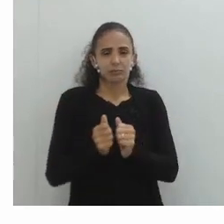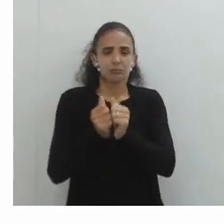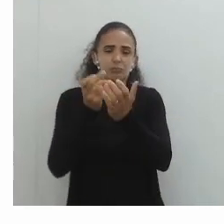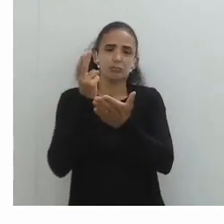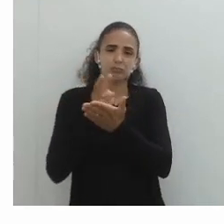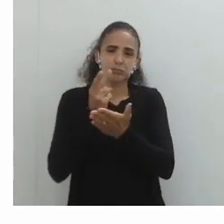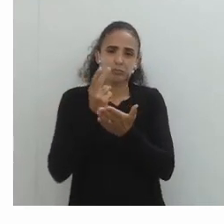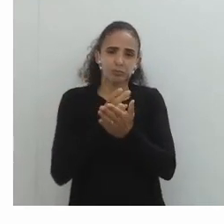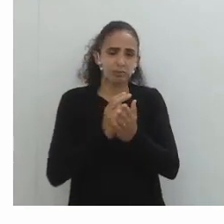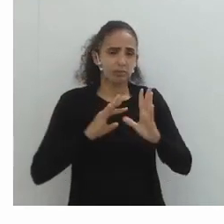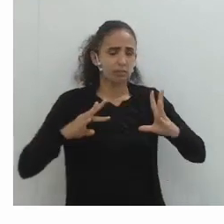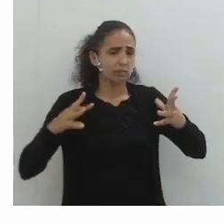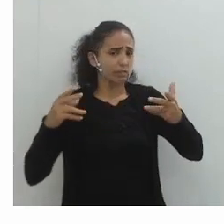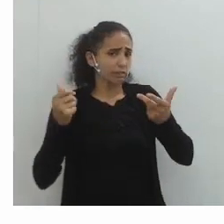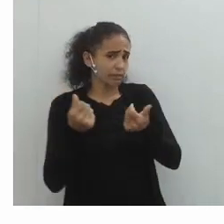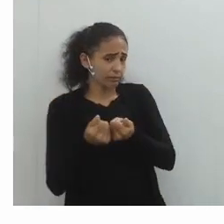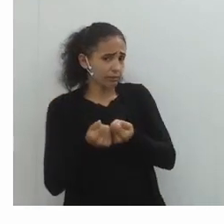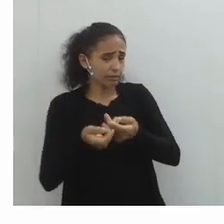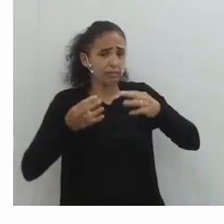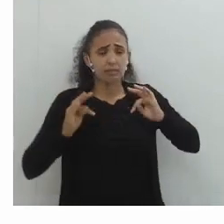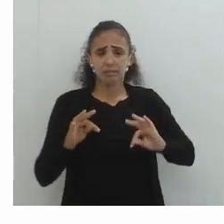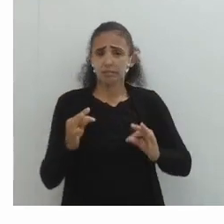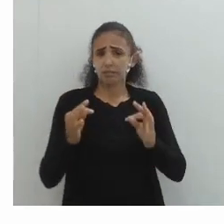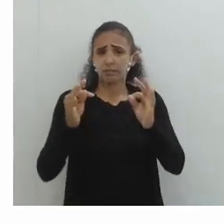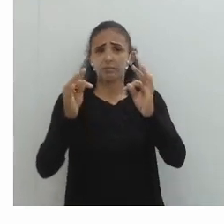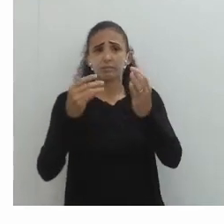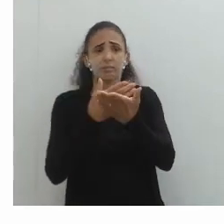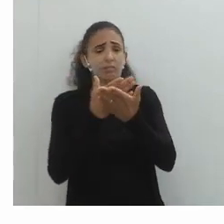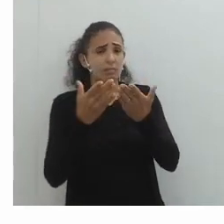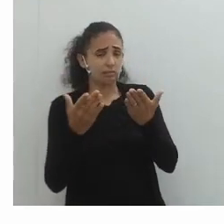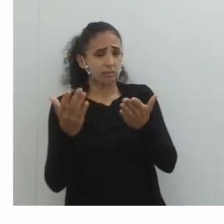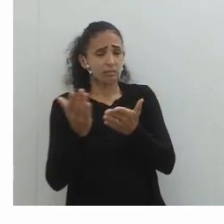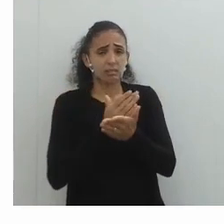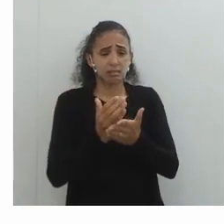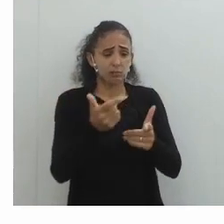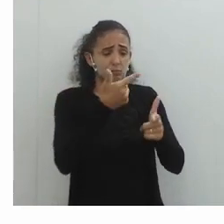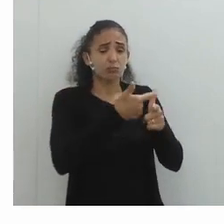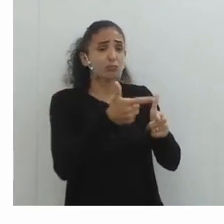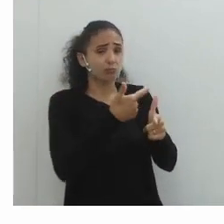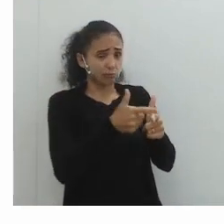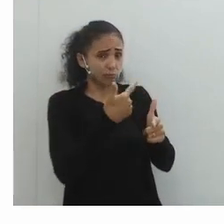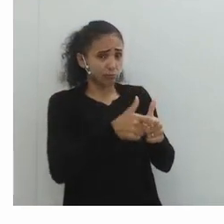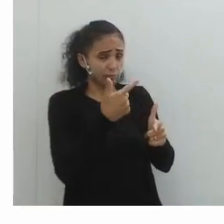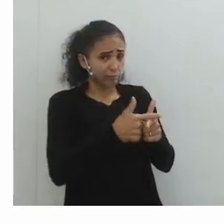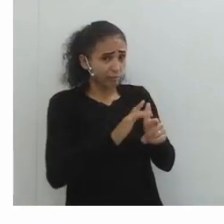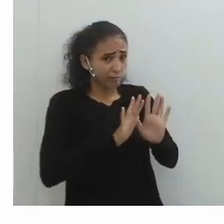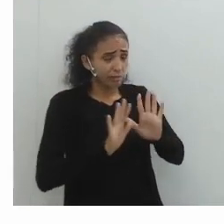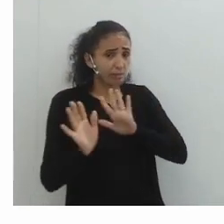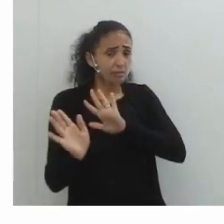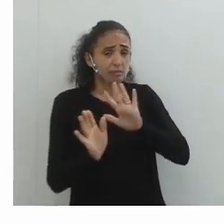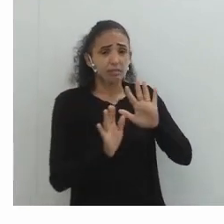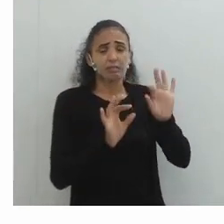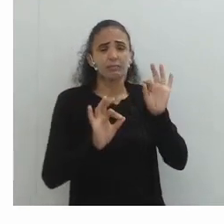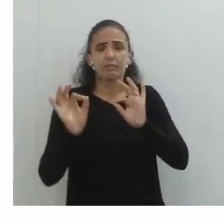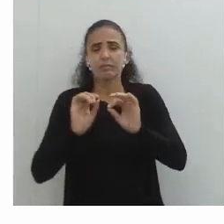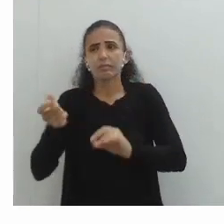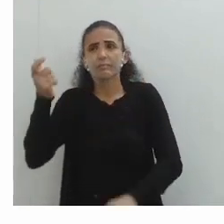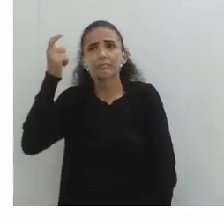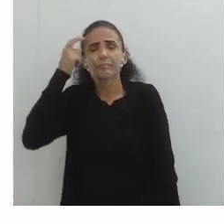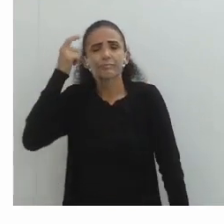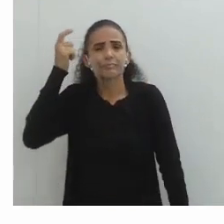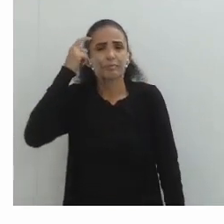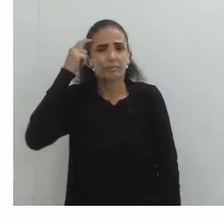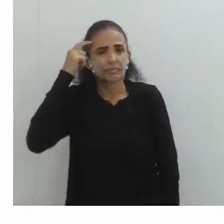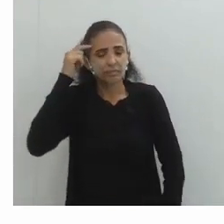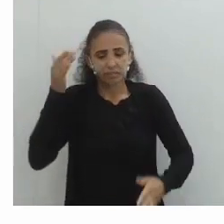das mídias. Incitam a resolução dos problemas propostos, permitindo ao utilizador raciocinar